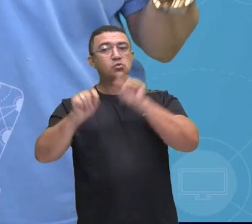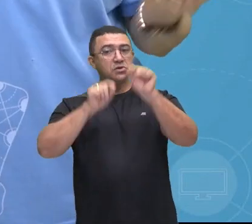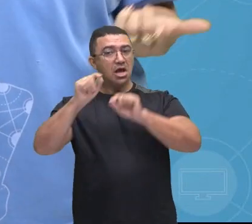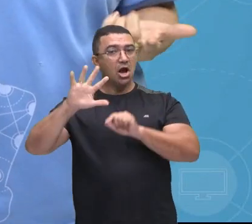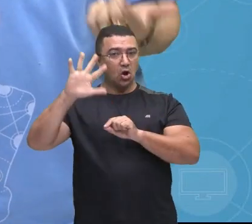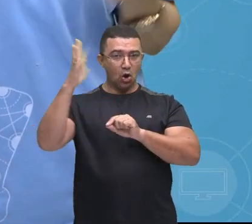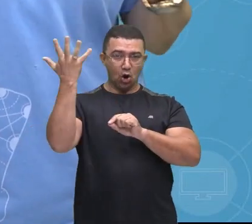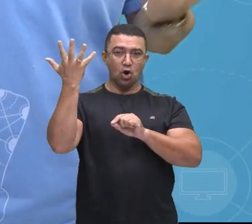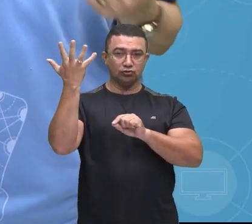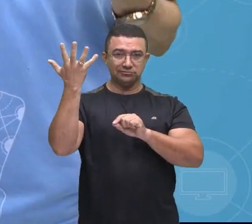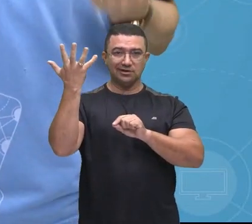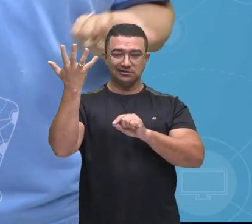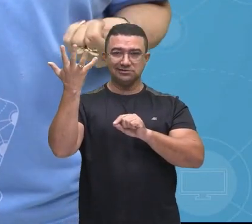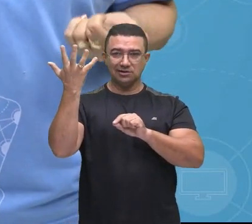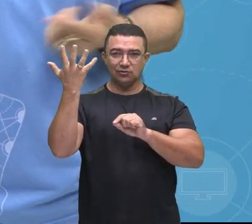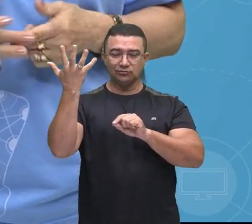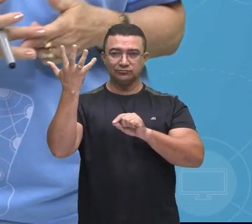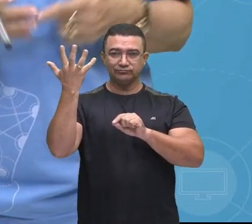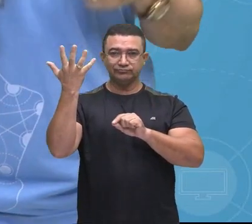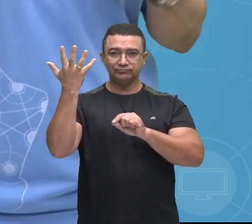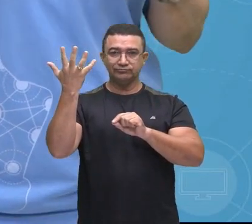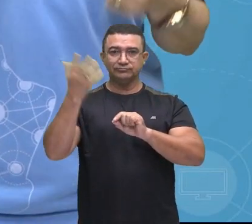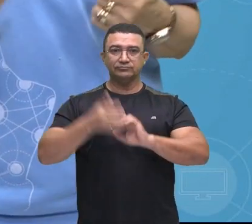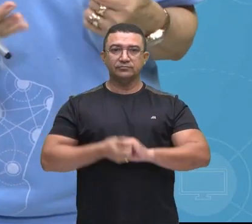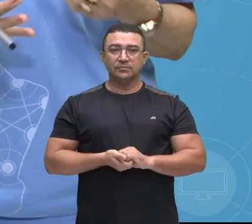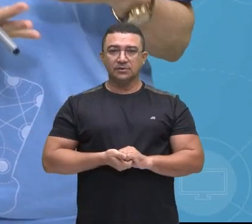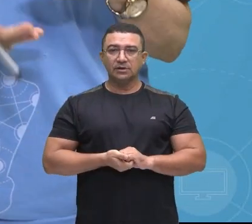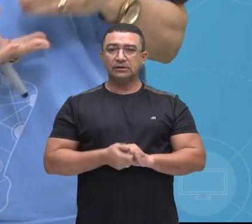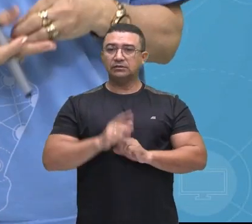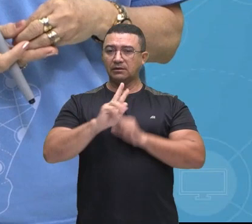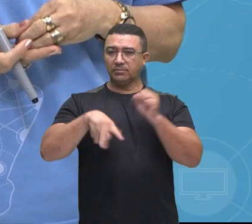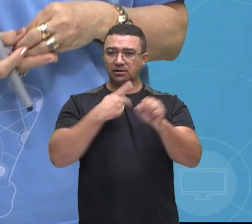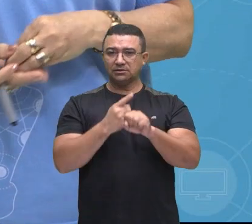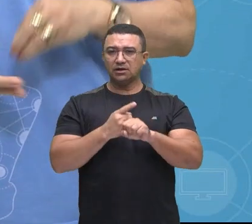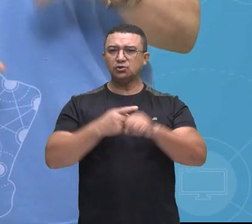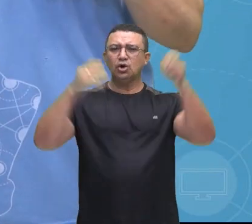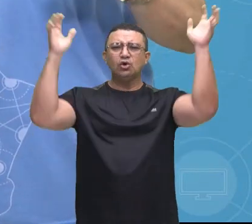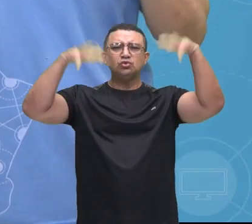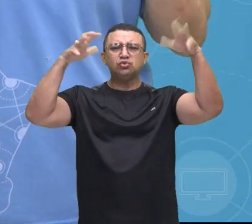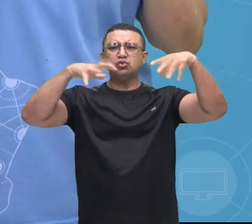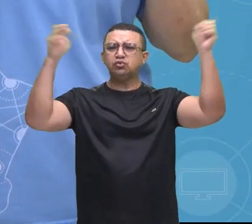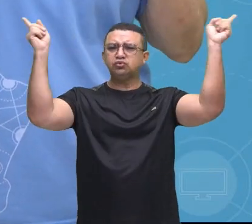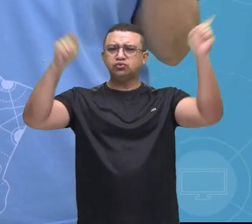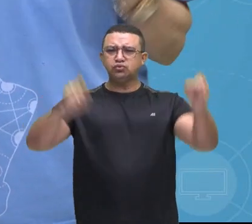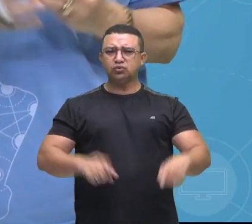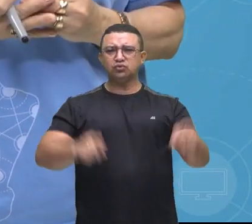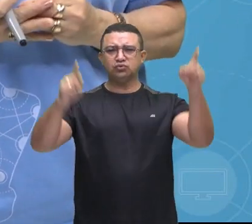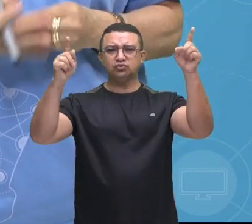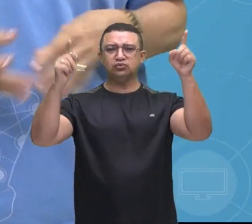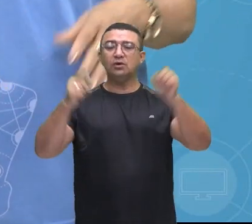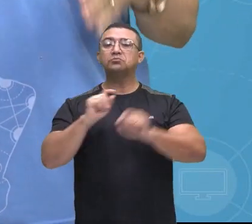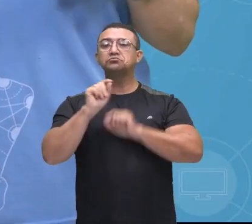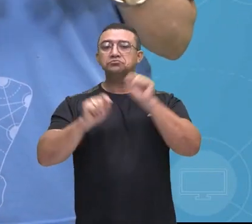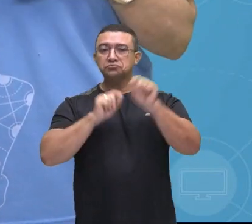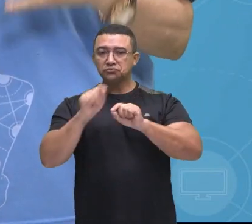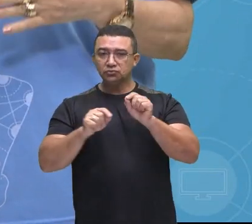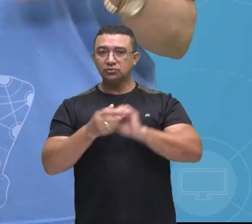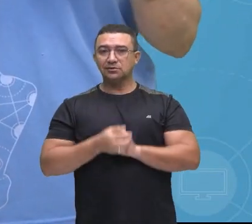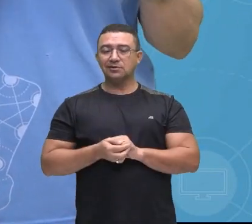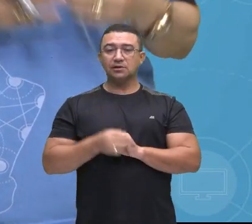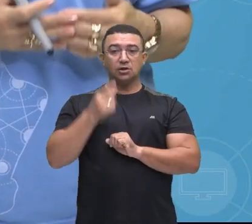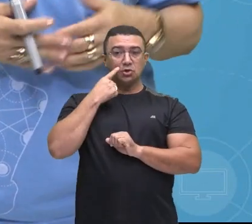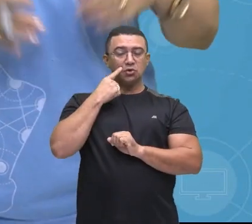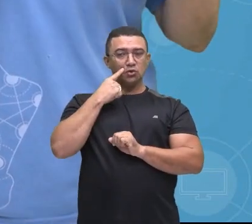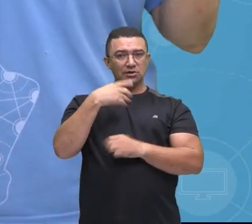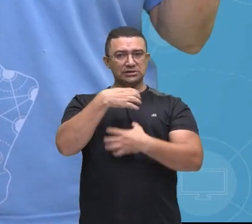decorrentes, você sabe, significa resultantes, né? Decorrentes da tempestade que o abraçou no sul